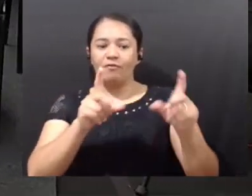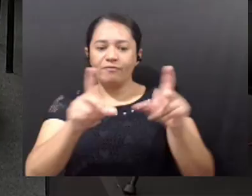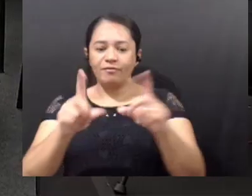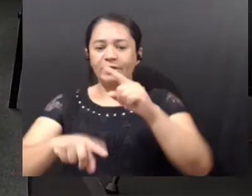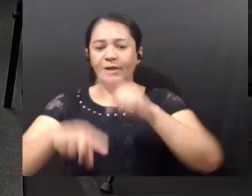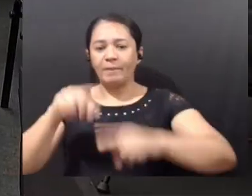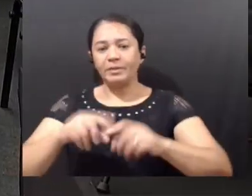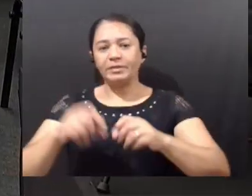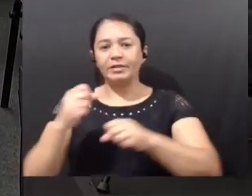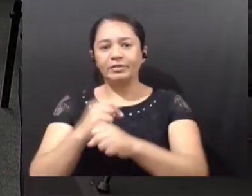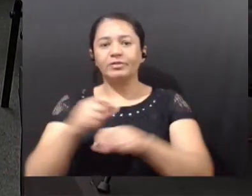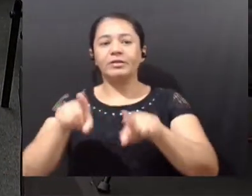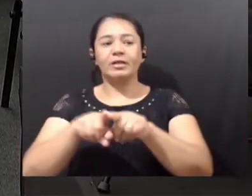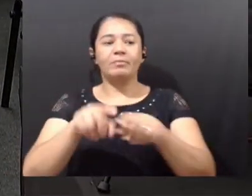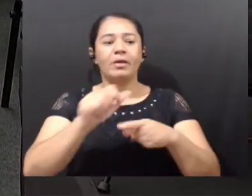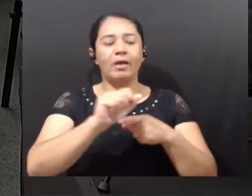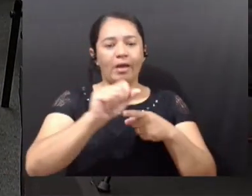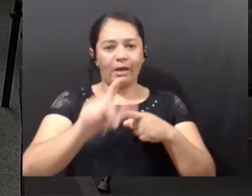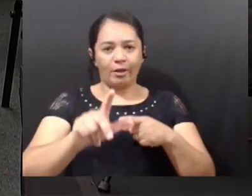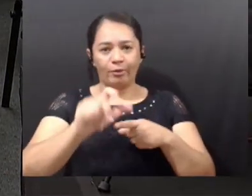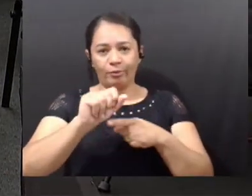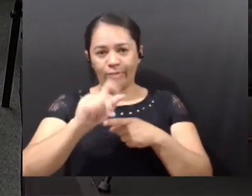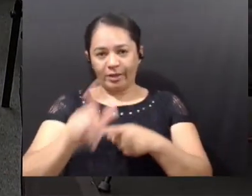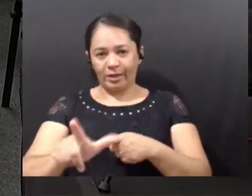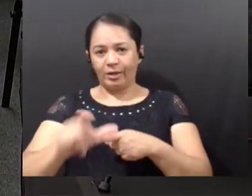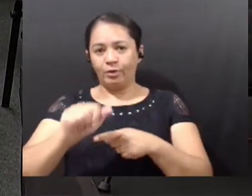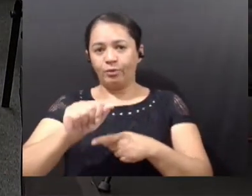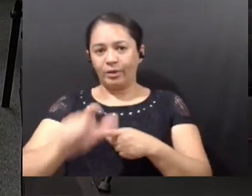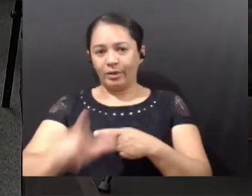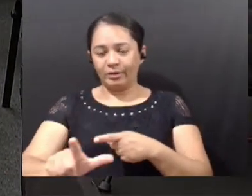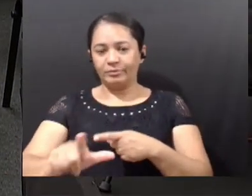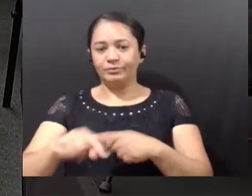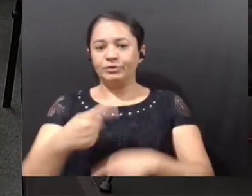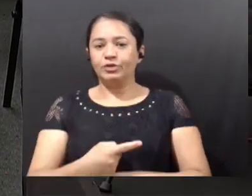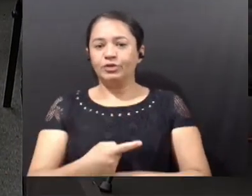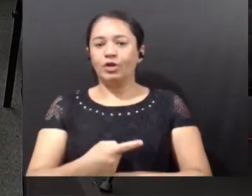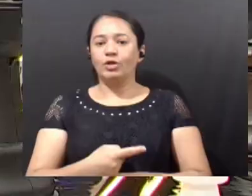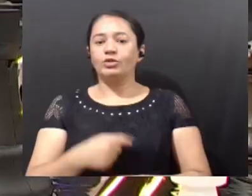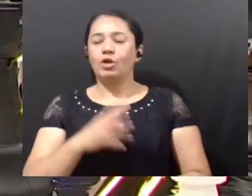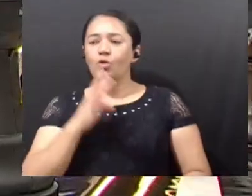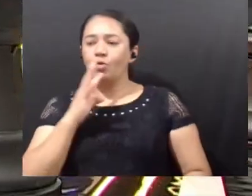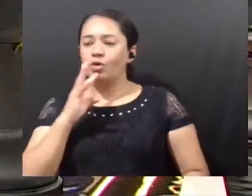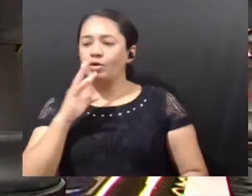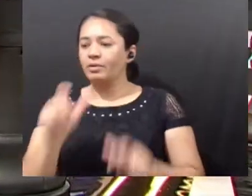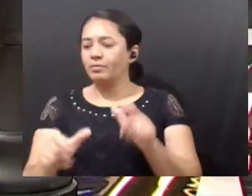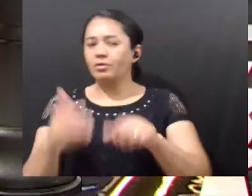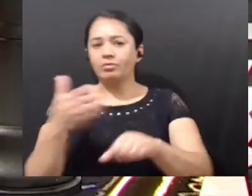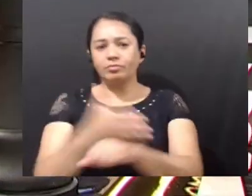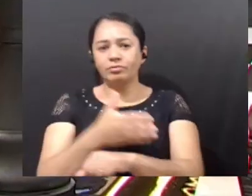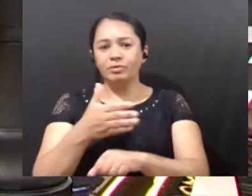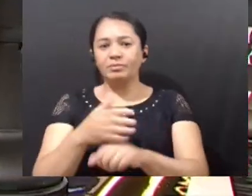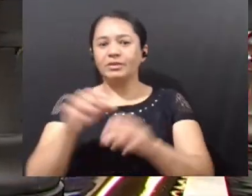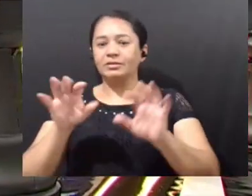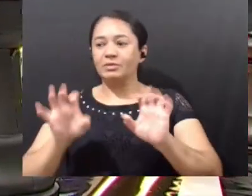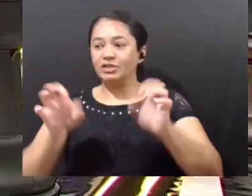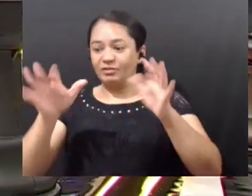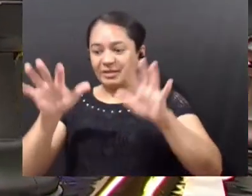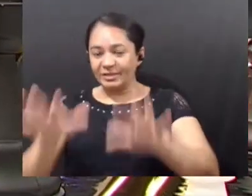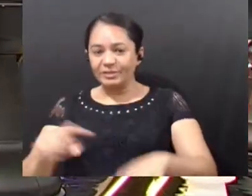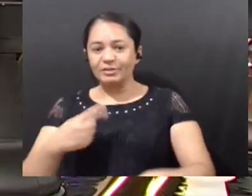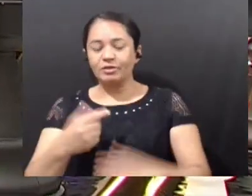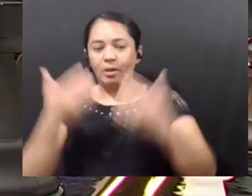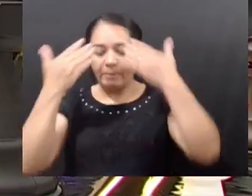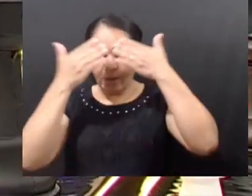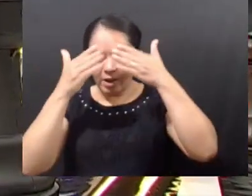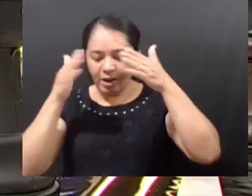equipamentos. À medida que a gente foi conhecendo pessoas, participando de eventos como esse, a gente foi abrindo o horizonte e